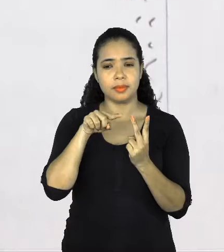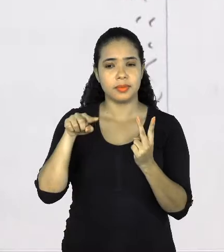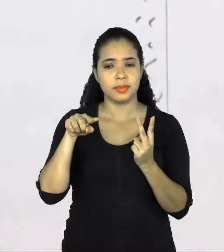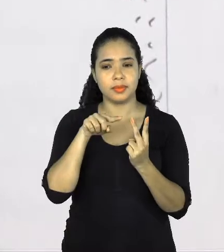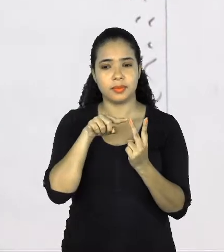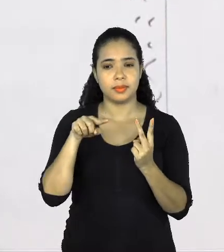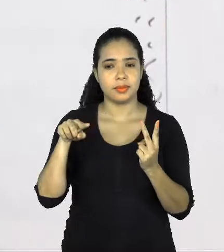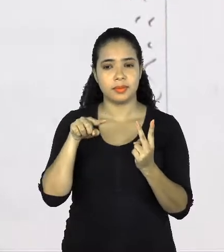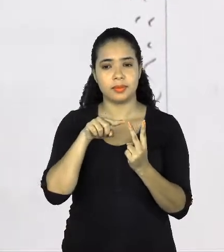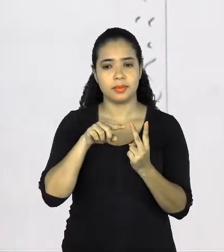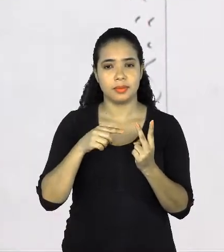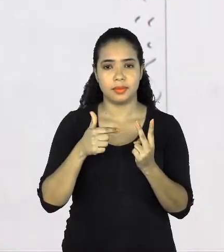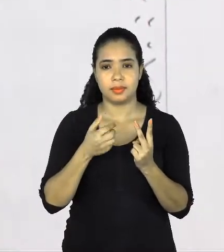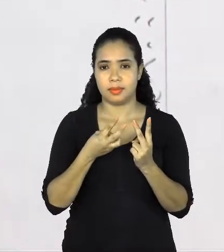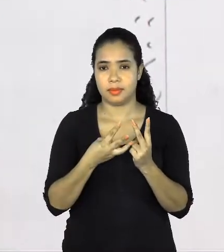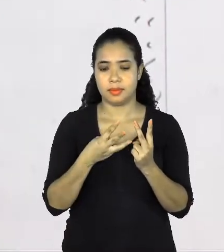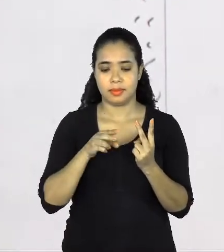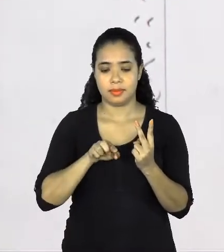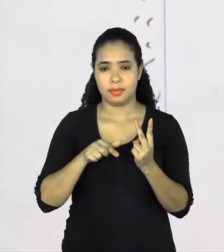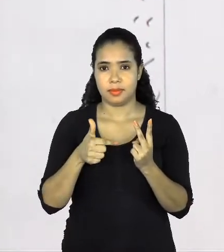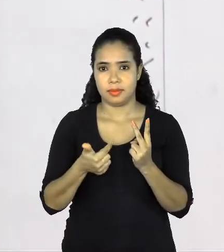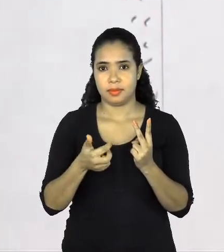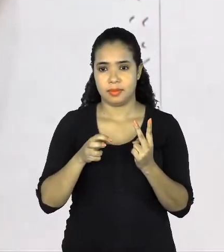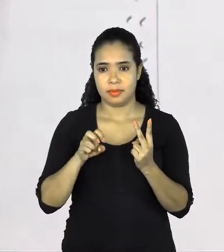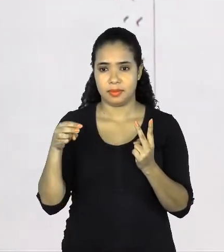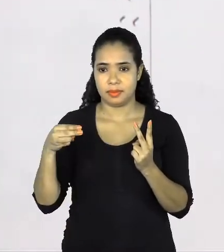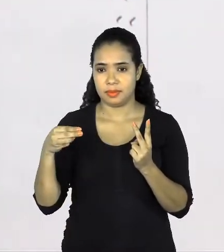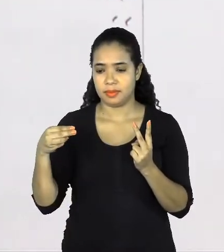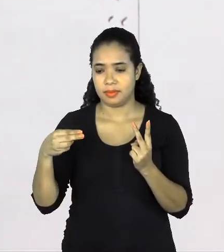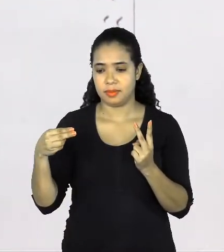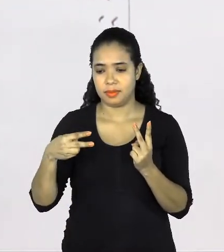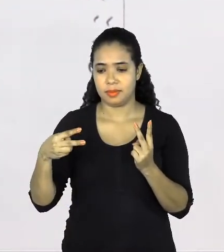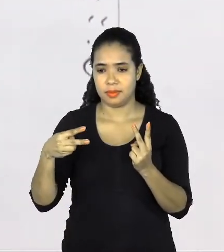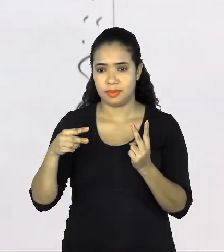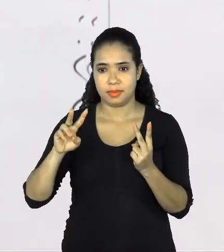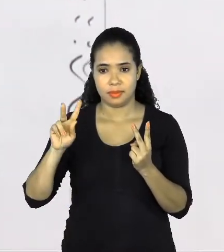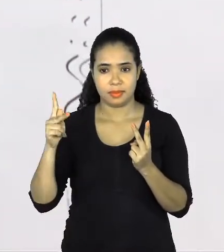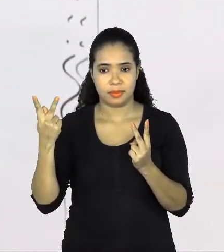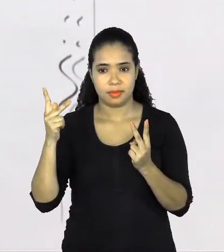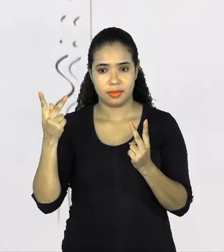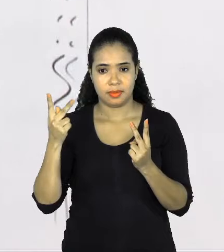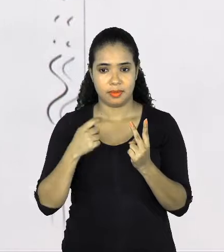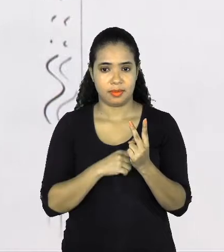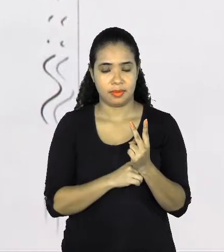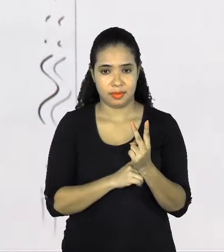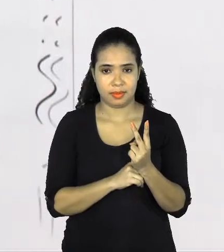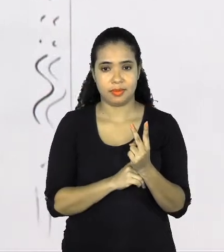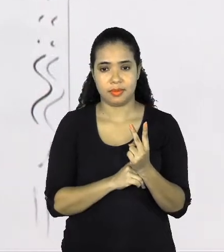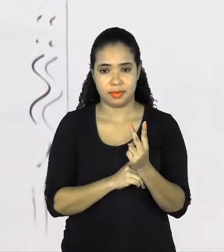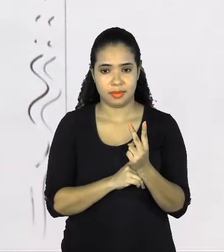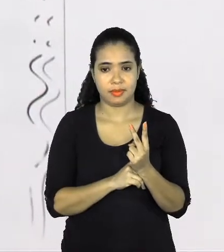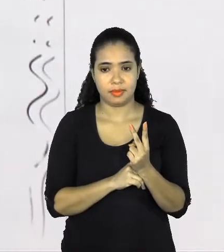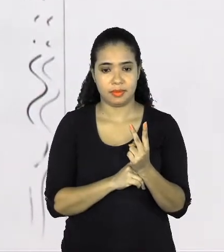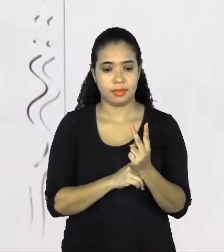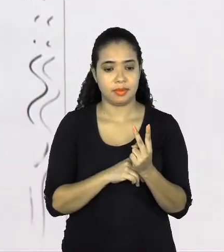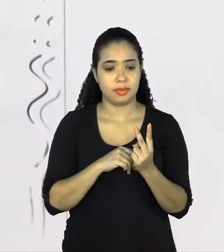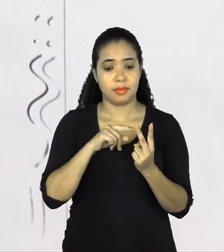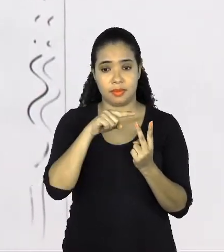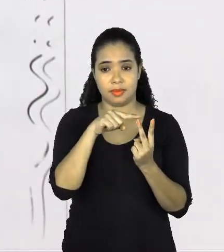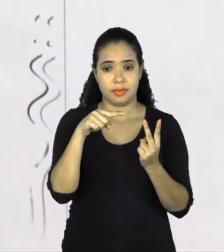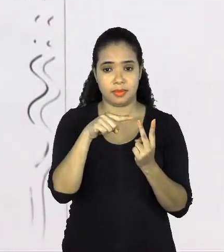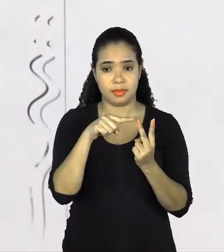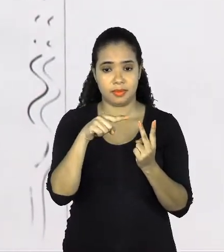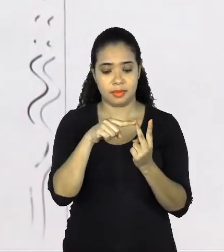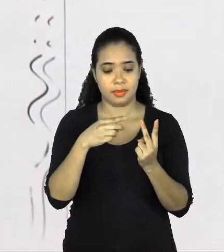forma? Simples. Porque quando eu tenho um produto dentro da raiz, eu posso separá-los. Eu teria a raiz de 3 multiplicado pela